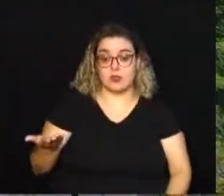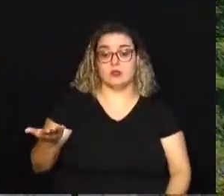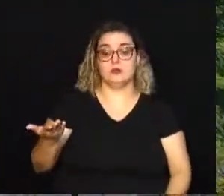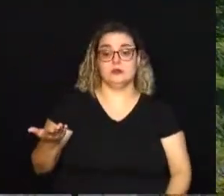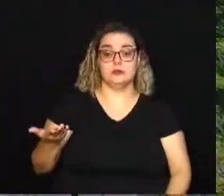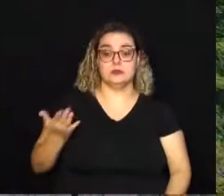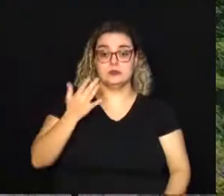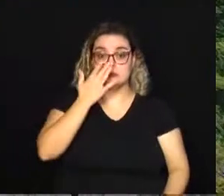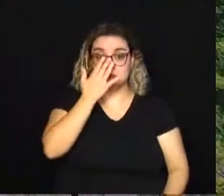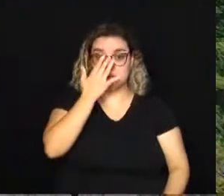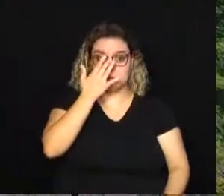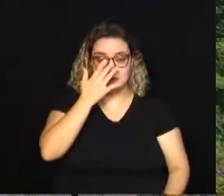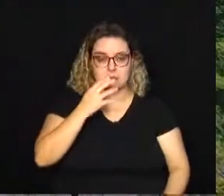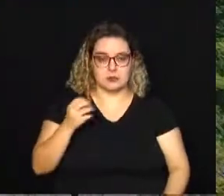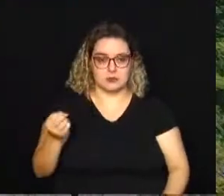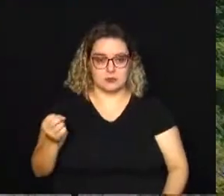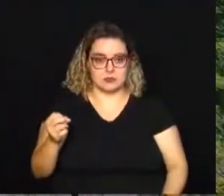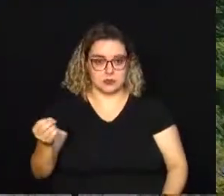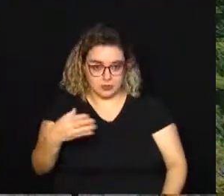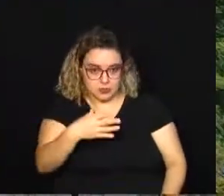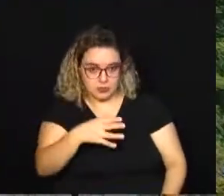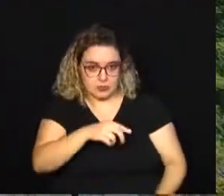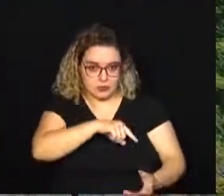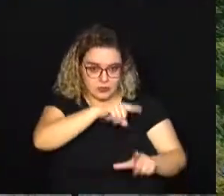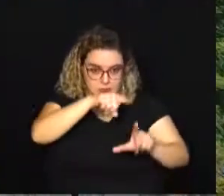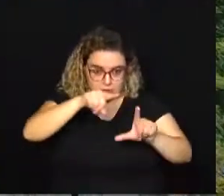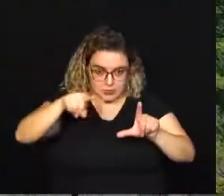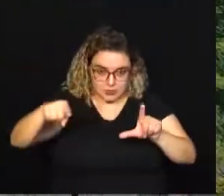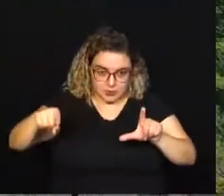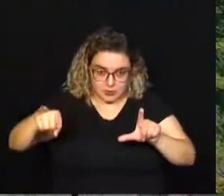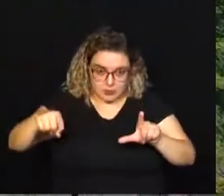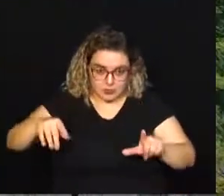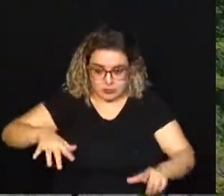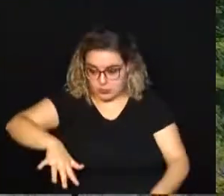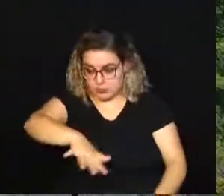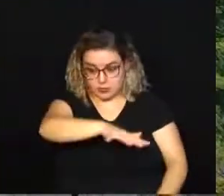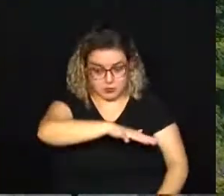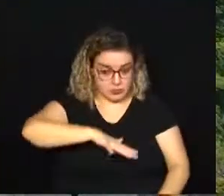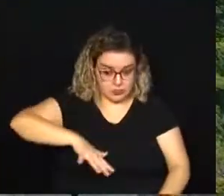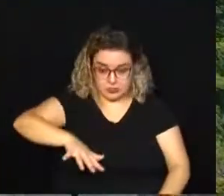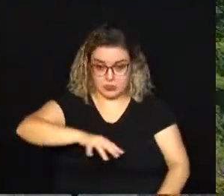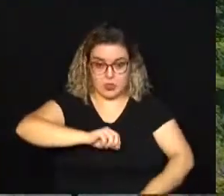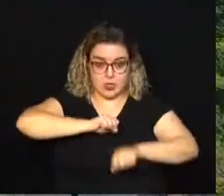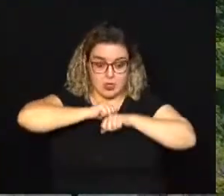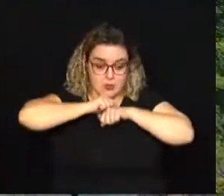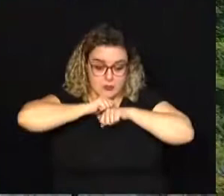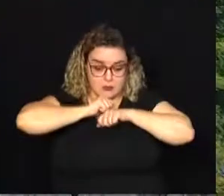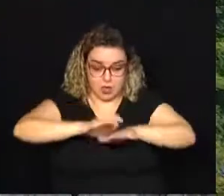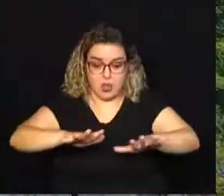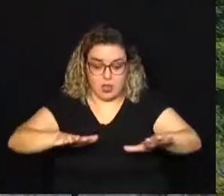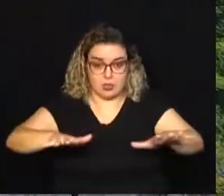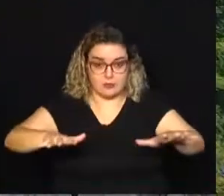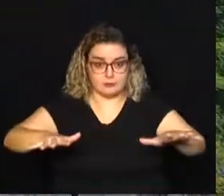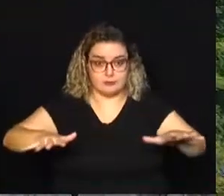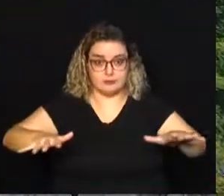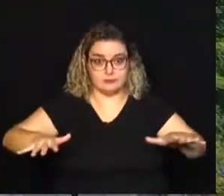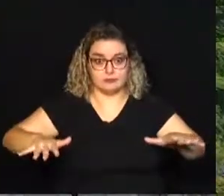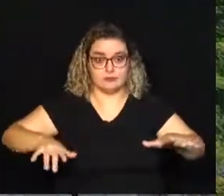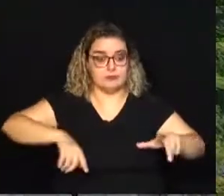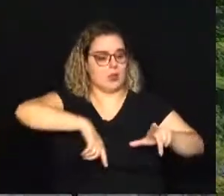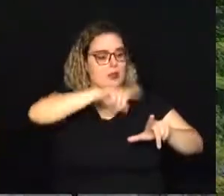dessas novas variantes é porque a gente encontrou um ambiente assim fértil de transmissão. E elas foram